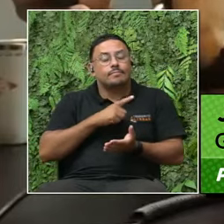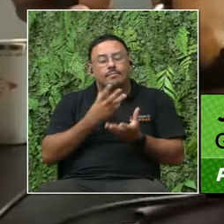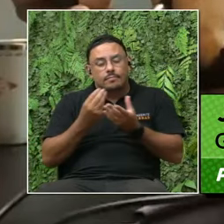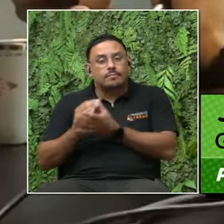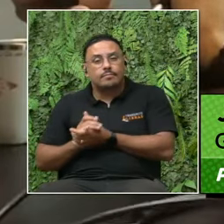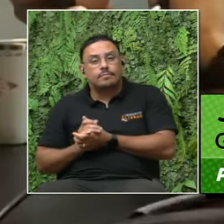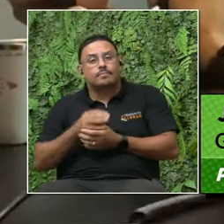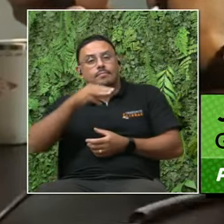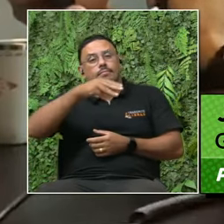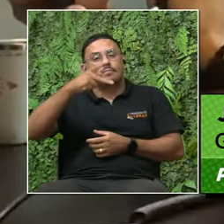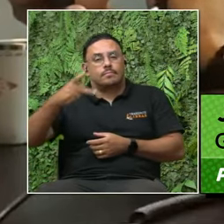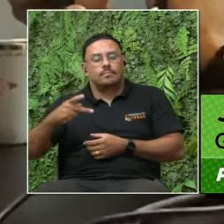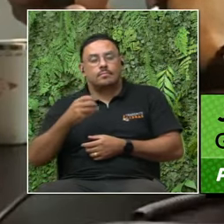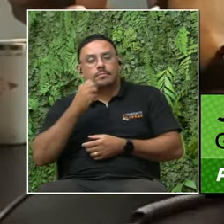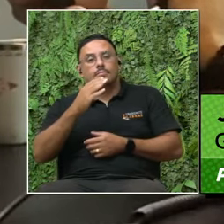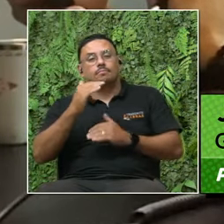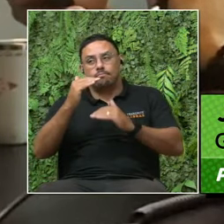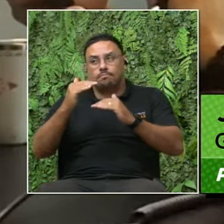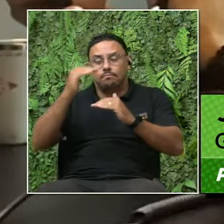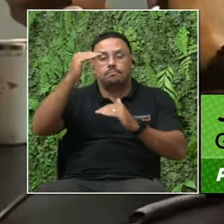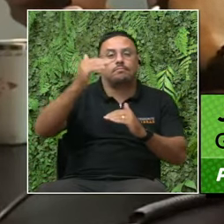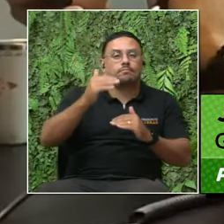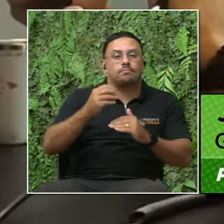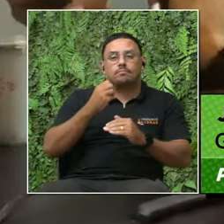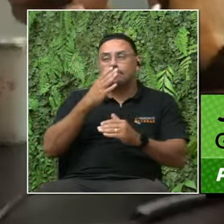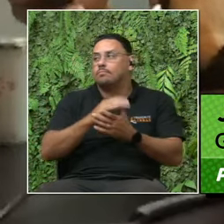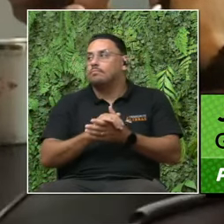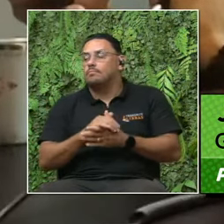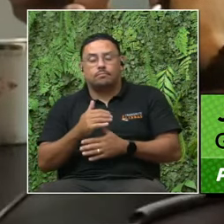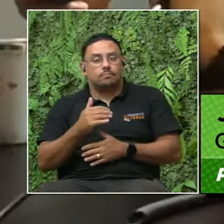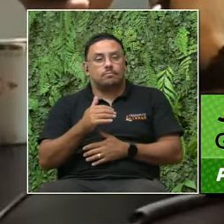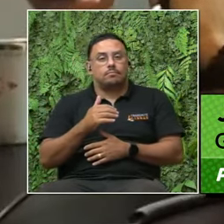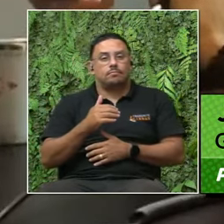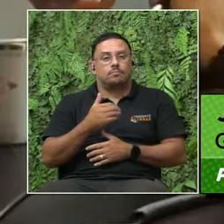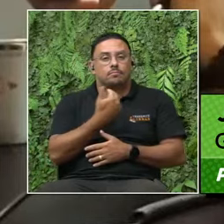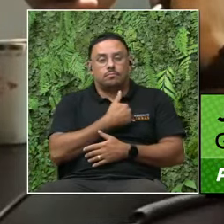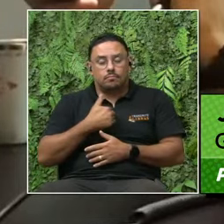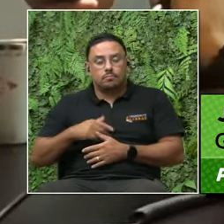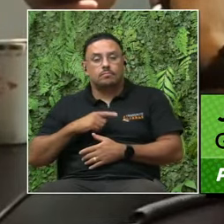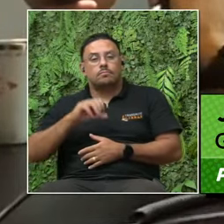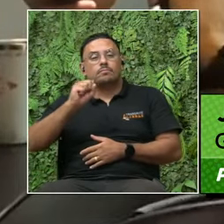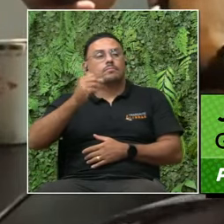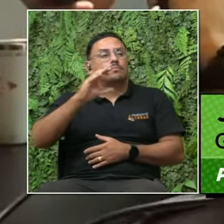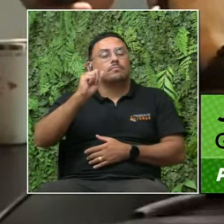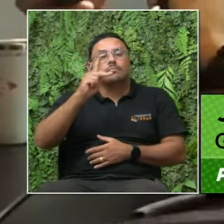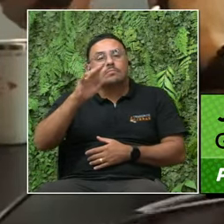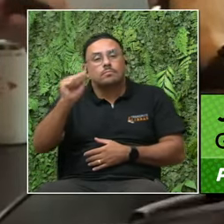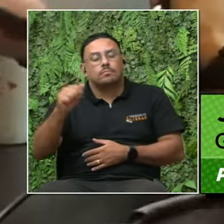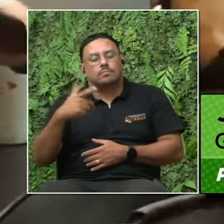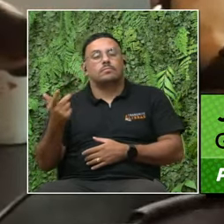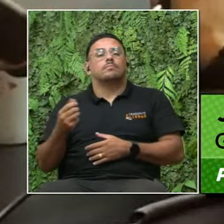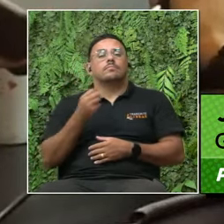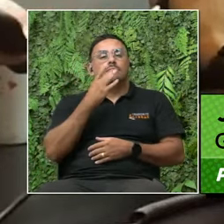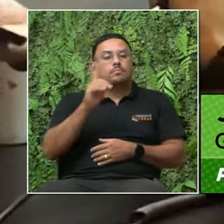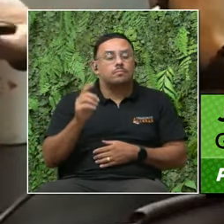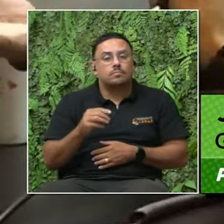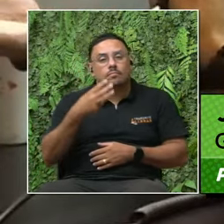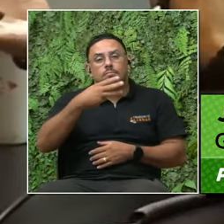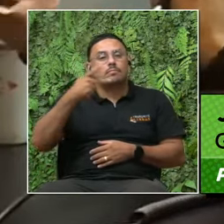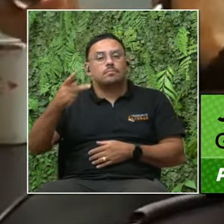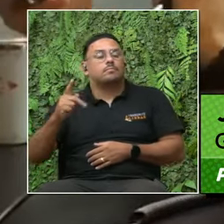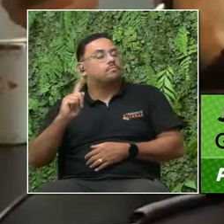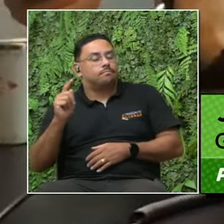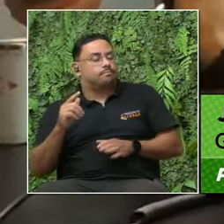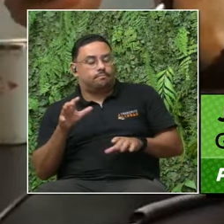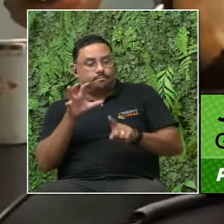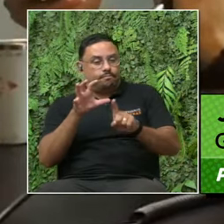Mateus Pereira é muito acima da média fale Pô o Atlético tem o escapa um jogadora Ah mas não é intenso o Mateus Pereira também não